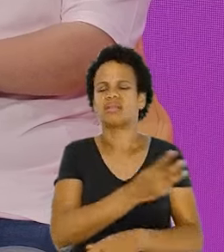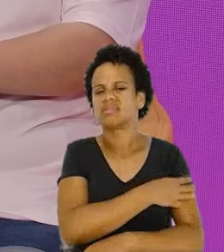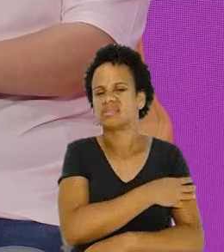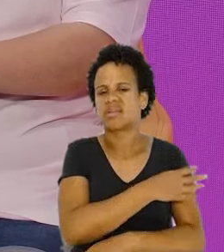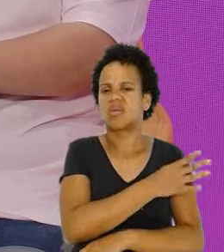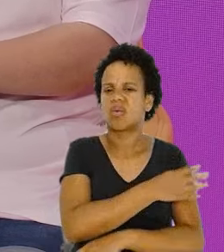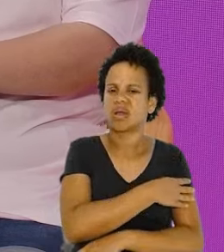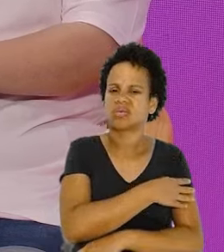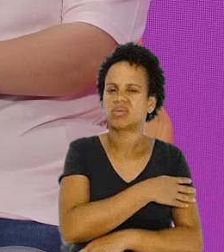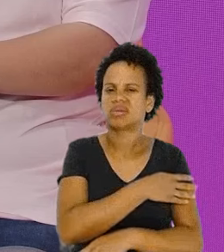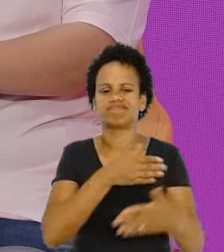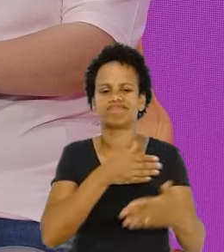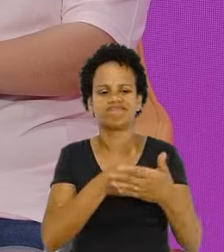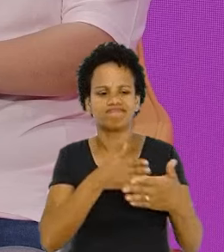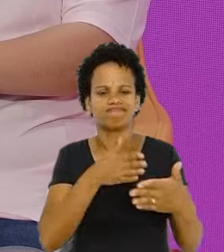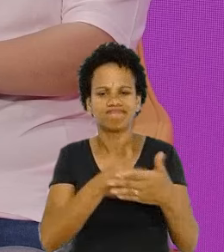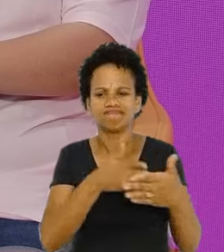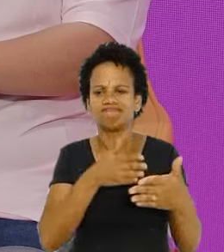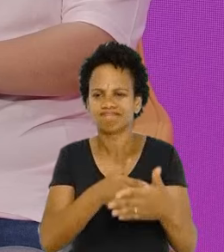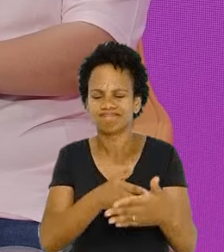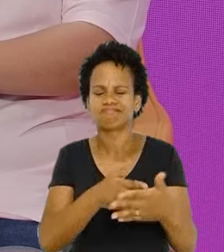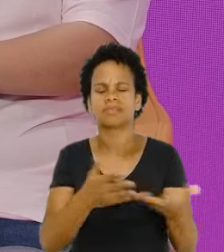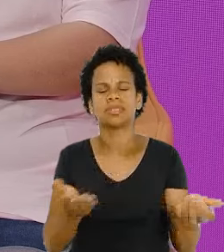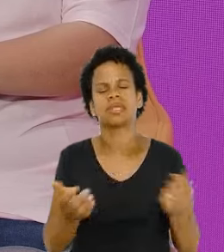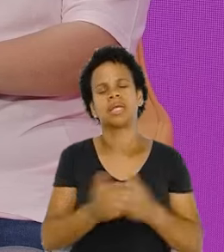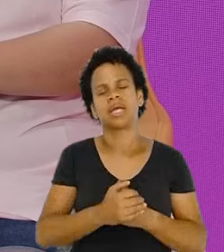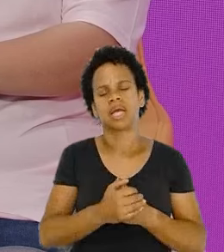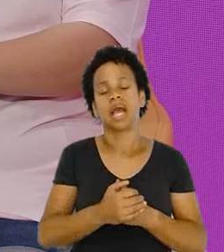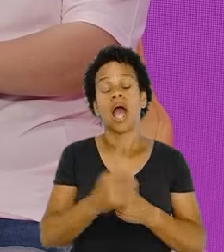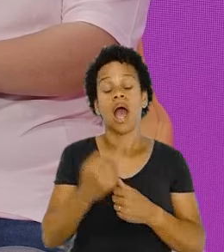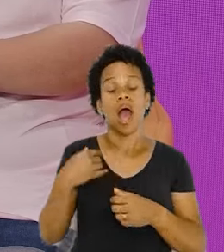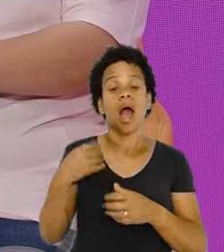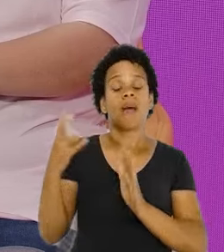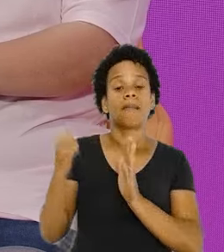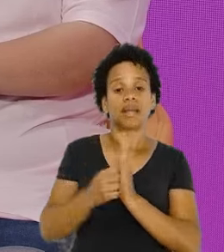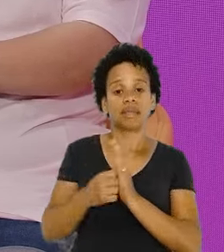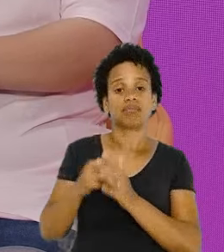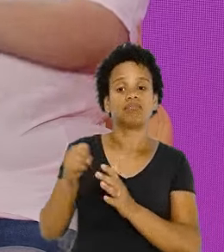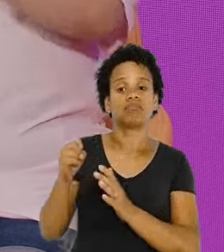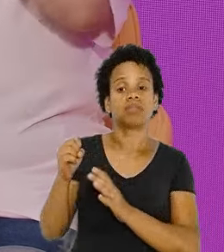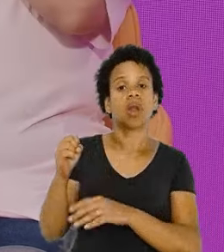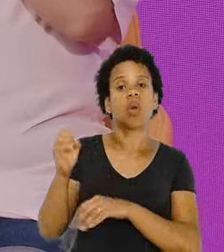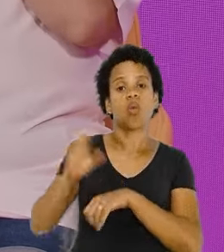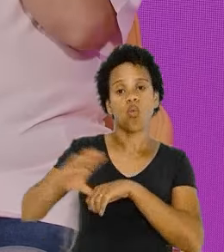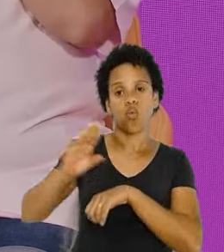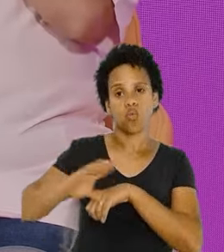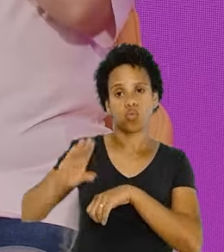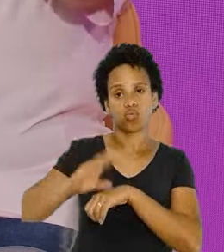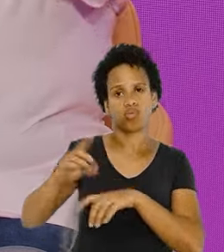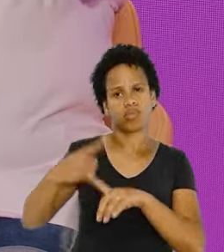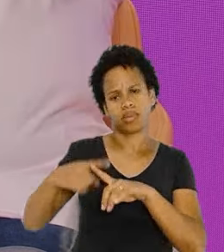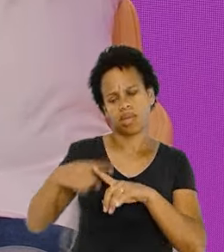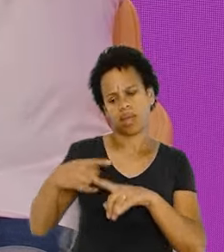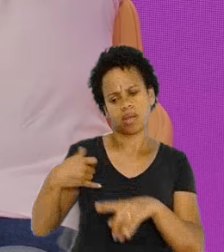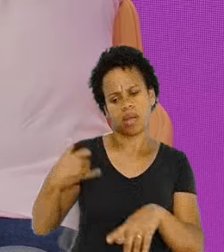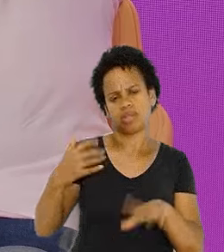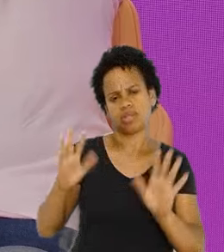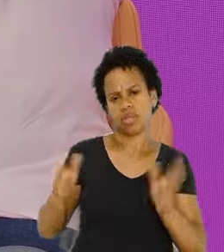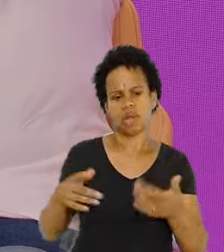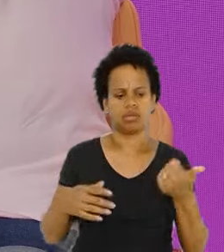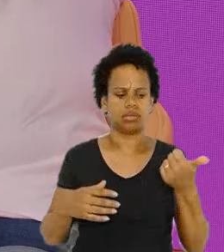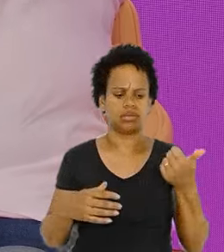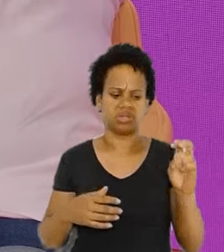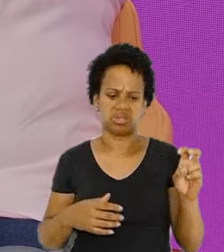que estava meio travado né aí comecei a matricular ela em cursos porque a idade dela já tava pedindo ela tava ali com seus